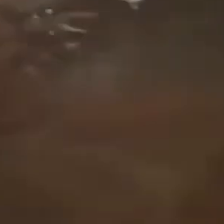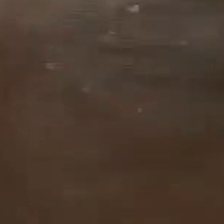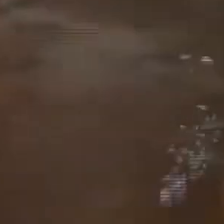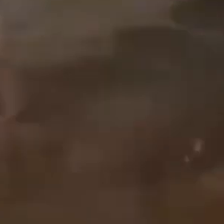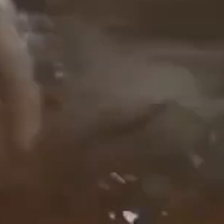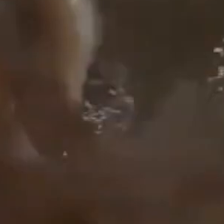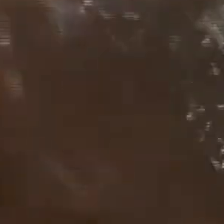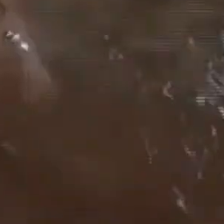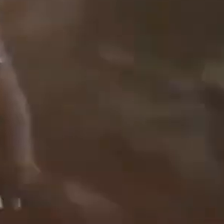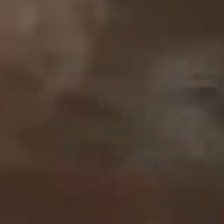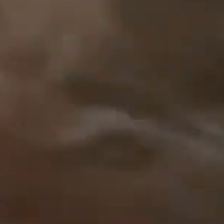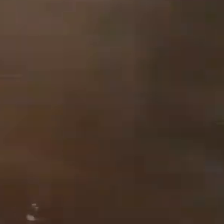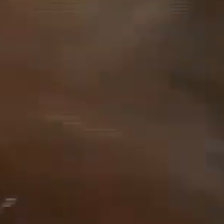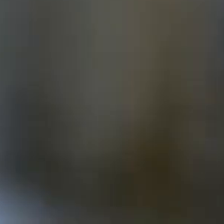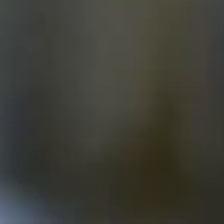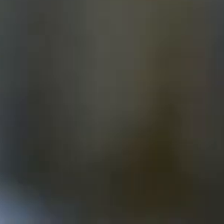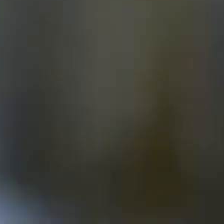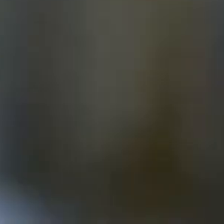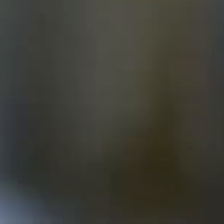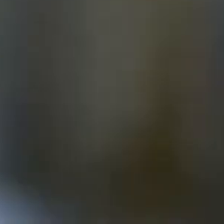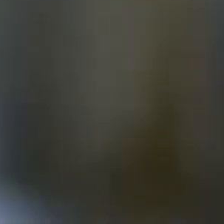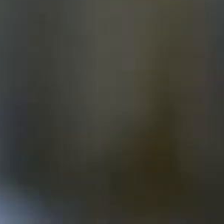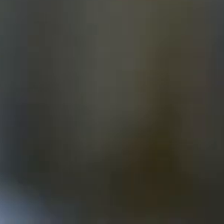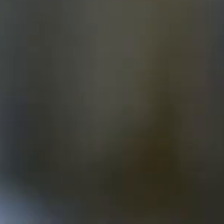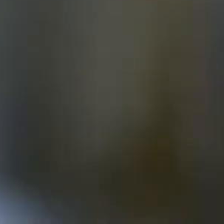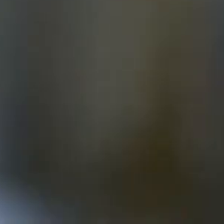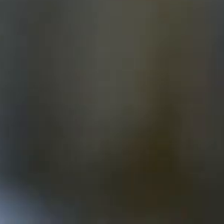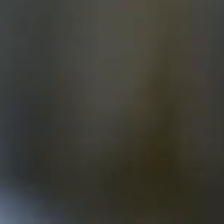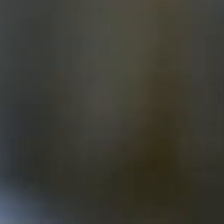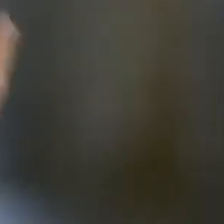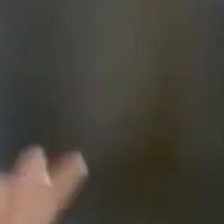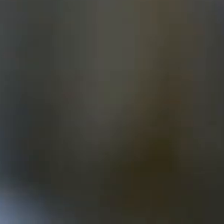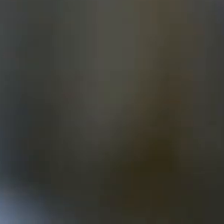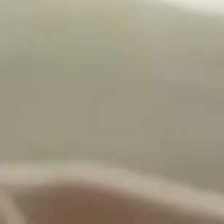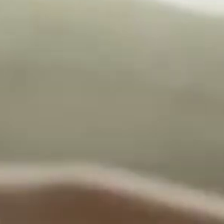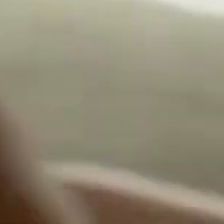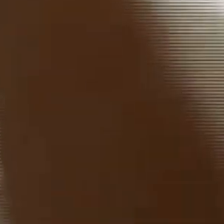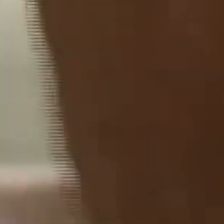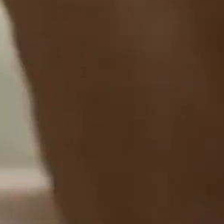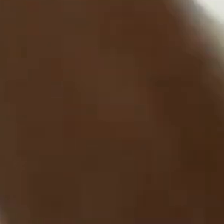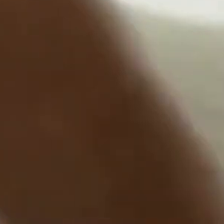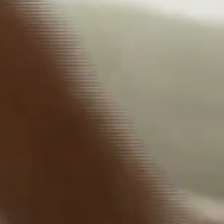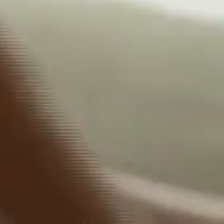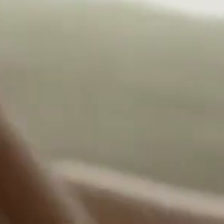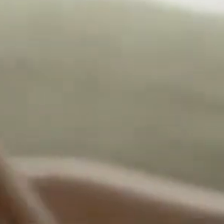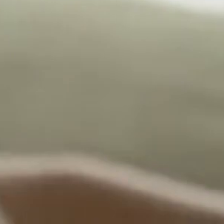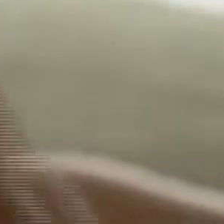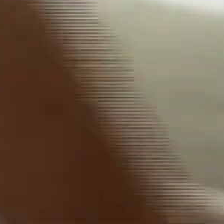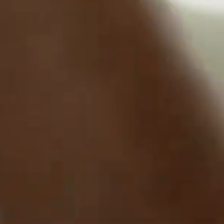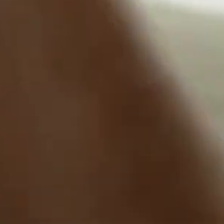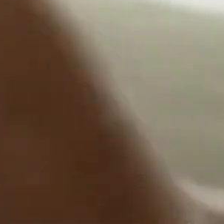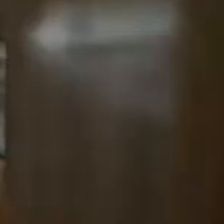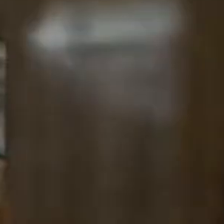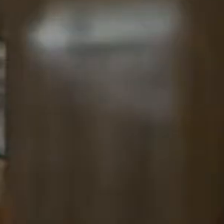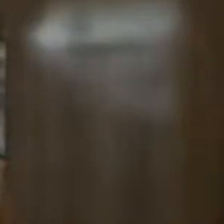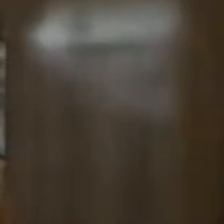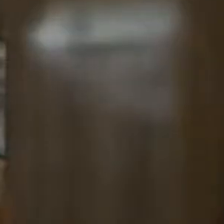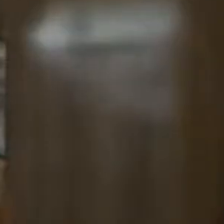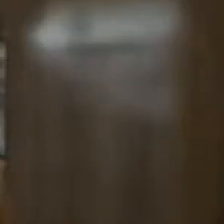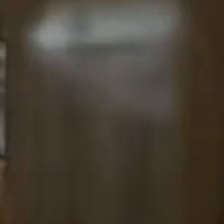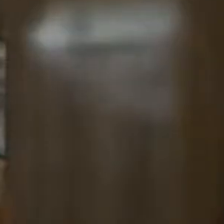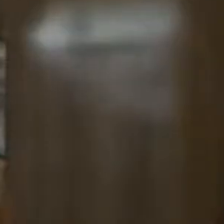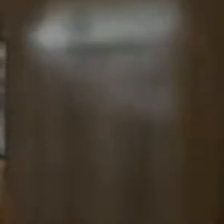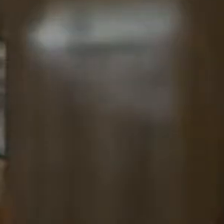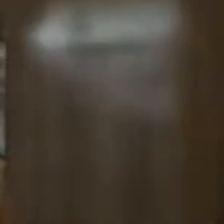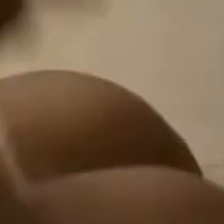Que ogni bimbo che nasce è una specie di sorpresa per l'umanità. Eu vou até o céu